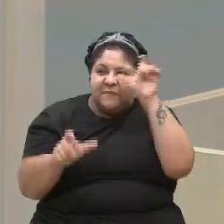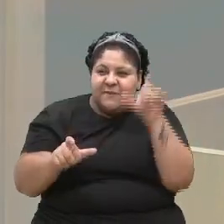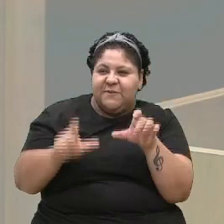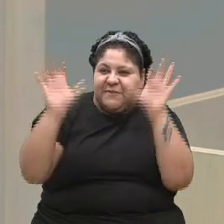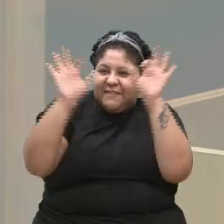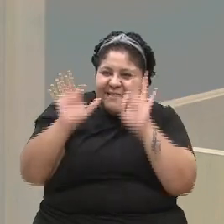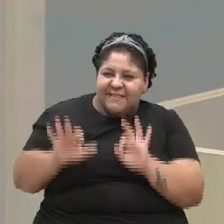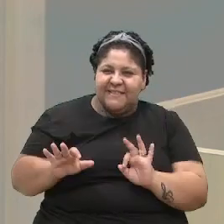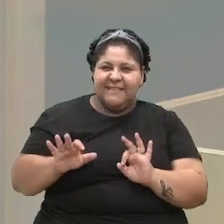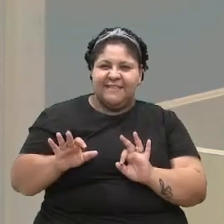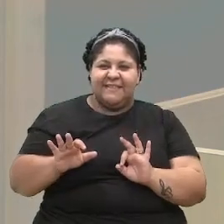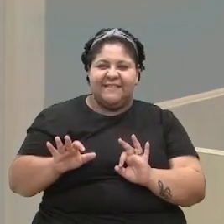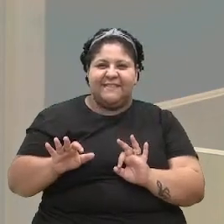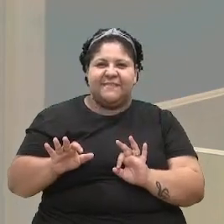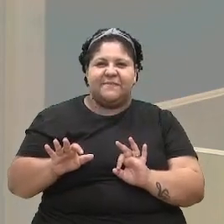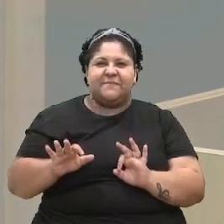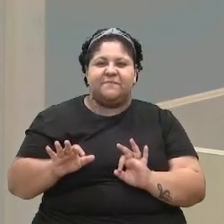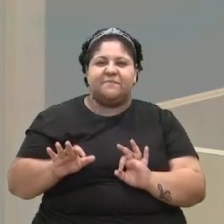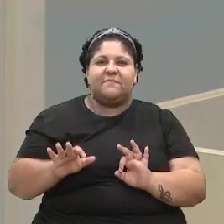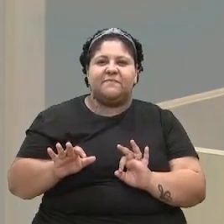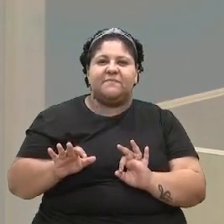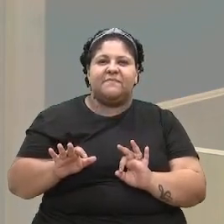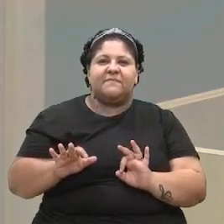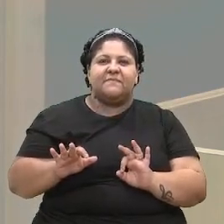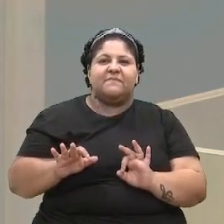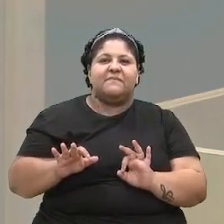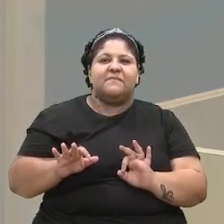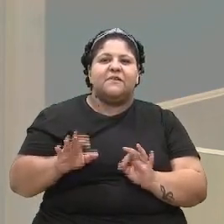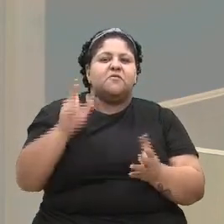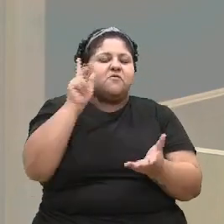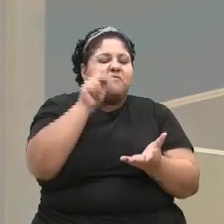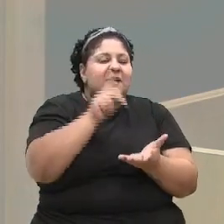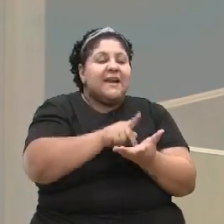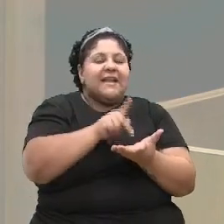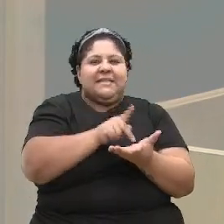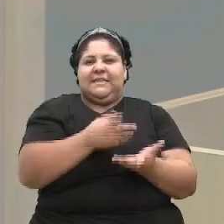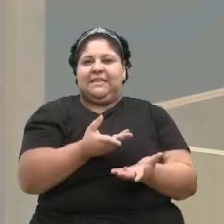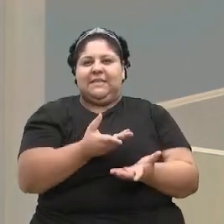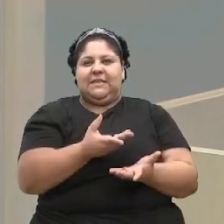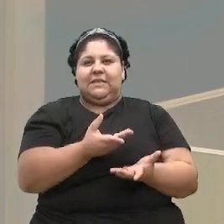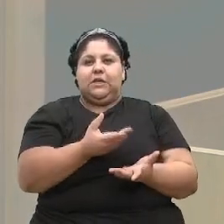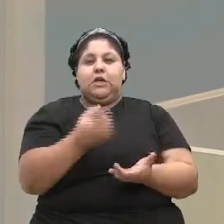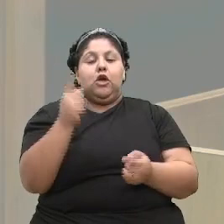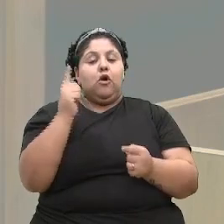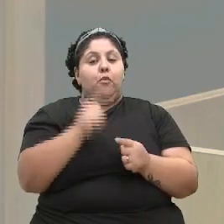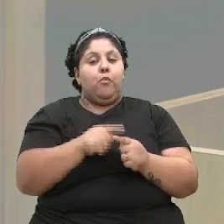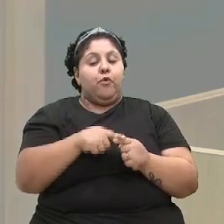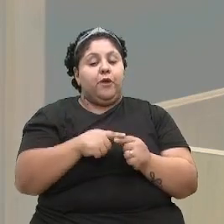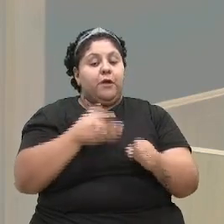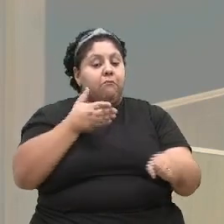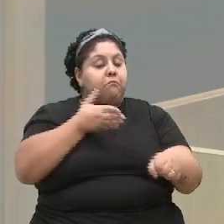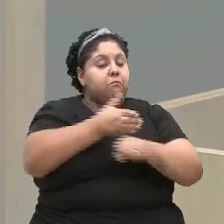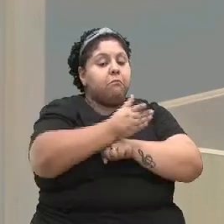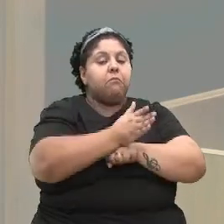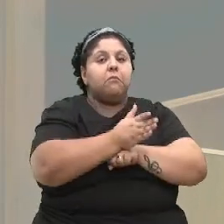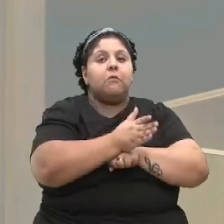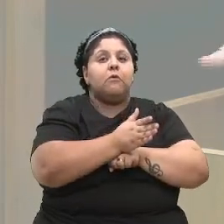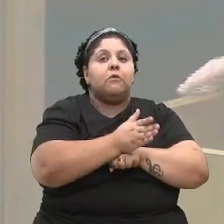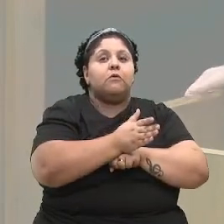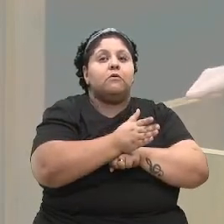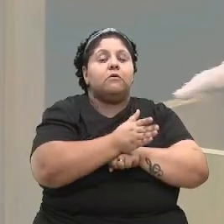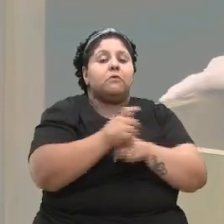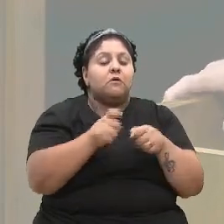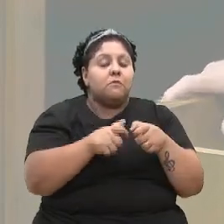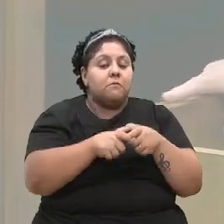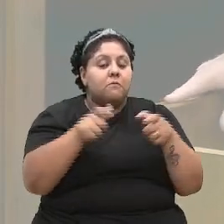no olhar dessas pessoas, uma realização. Por quê? Porque estavam participando de um dos